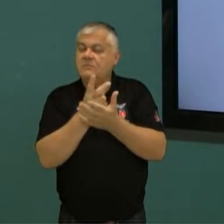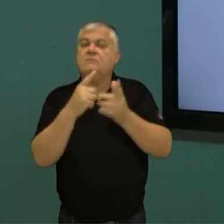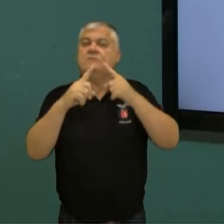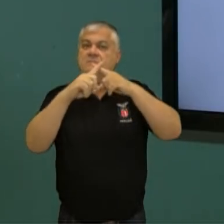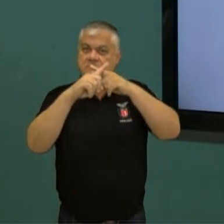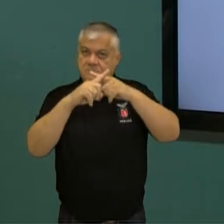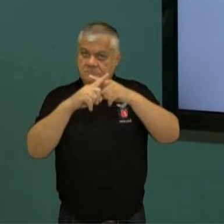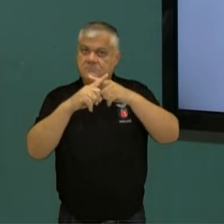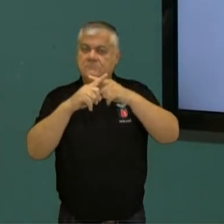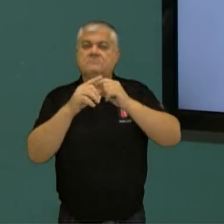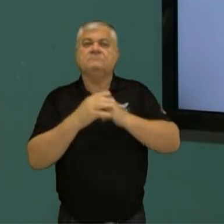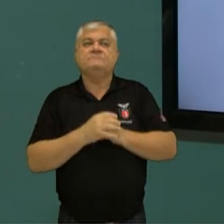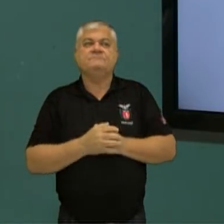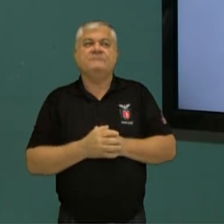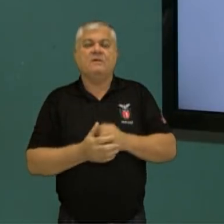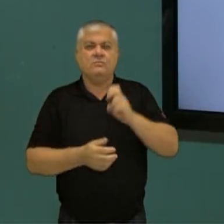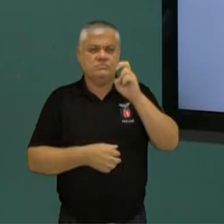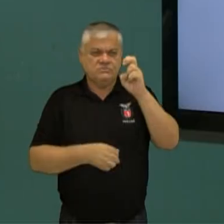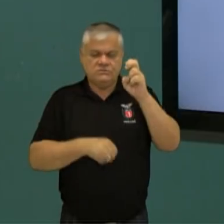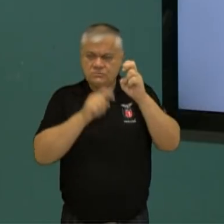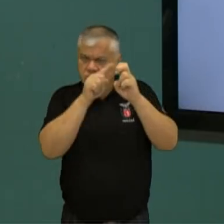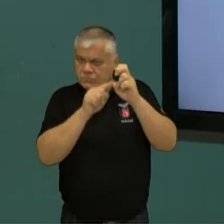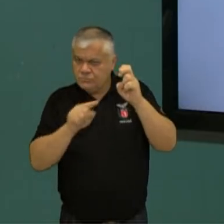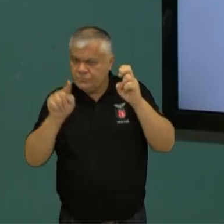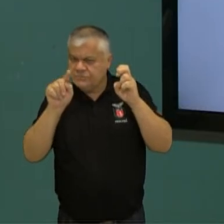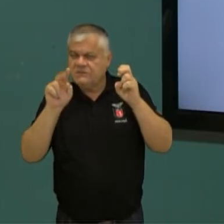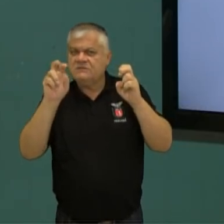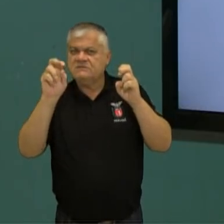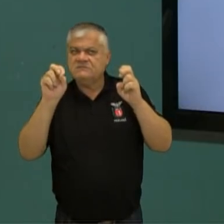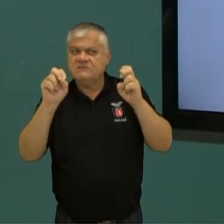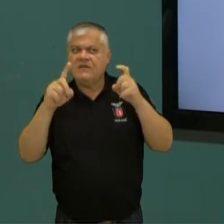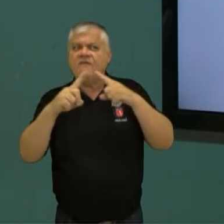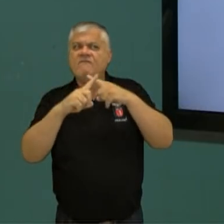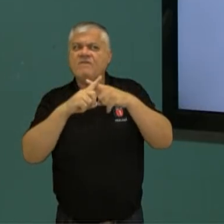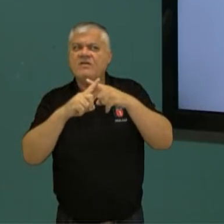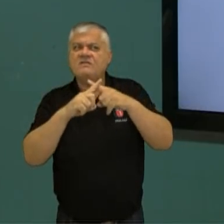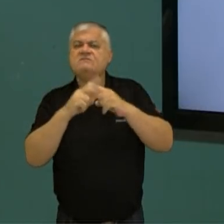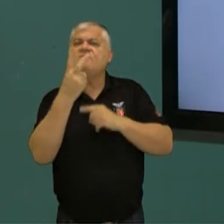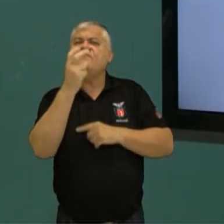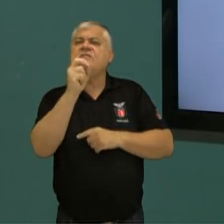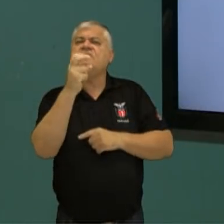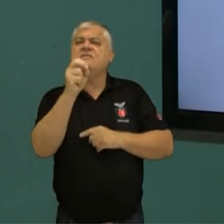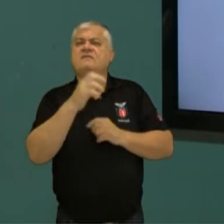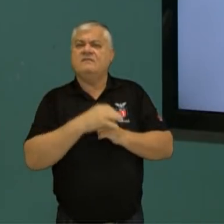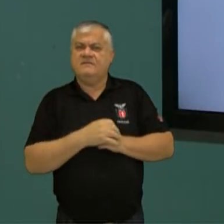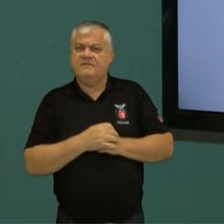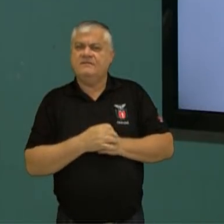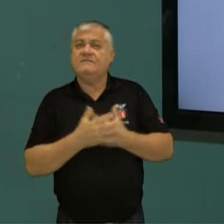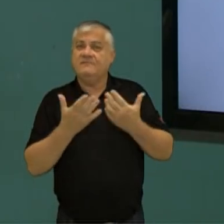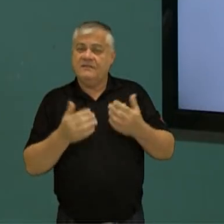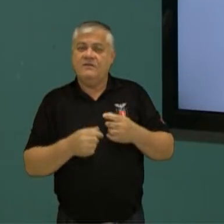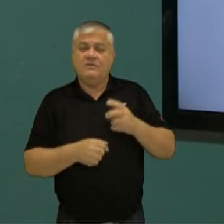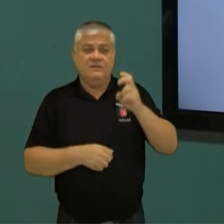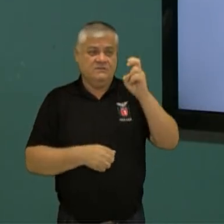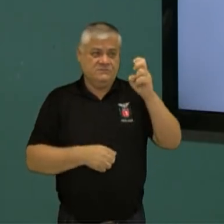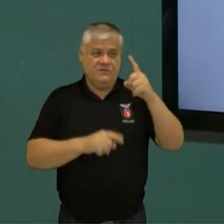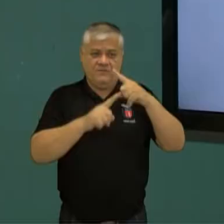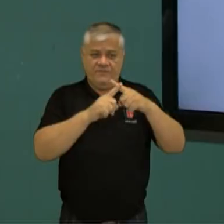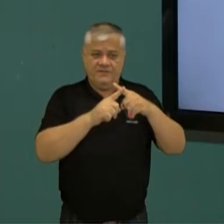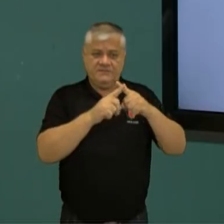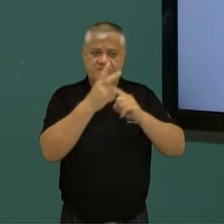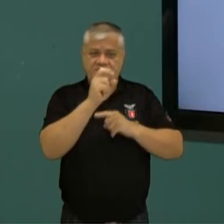Sempre é multiplicação. Então, do 5 para chegar no 100, eu multipliquei por 20. Porque 5 vezes 20 é